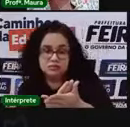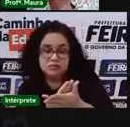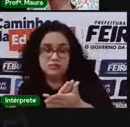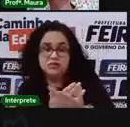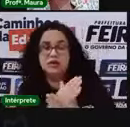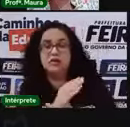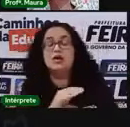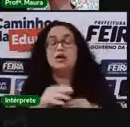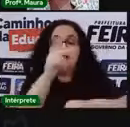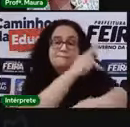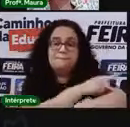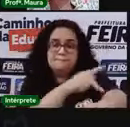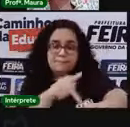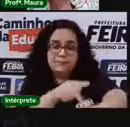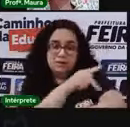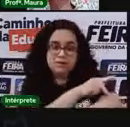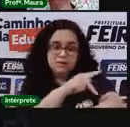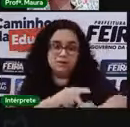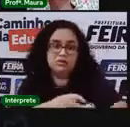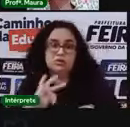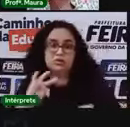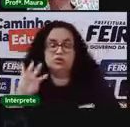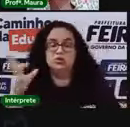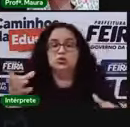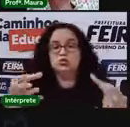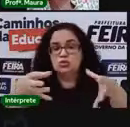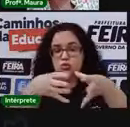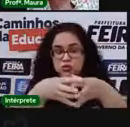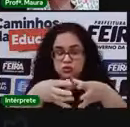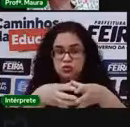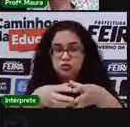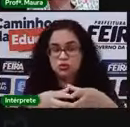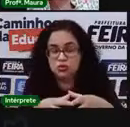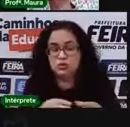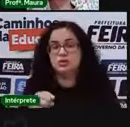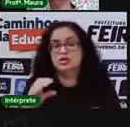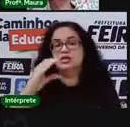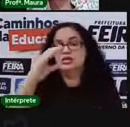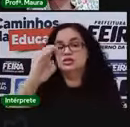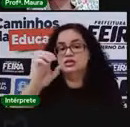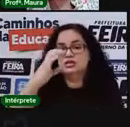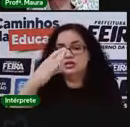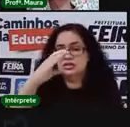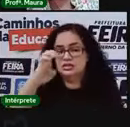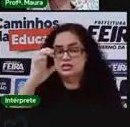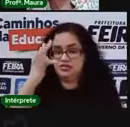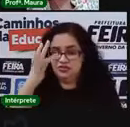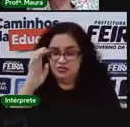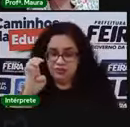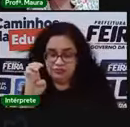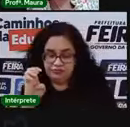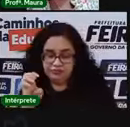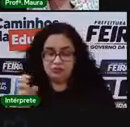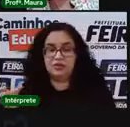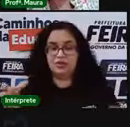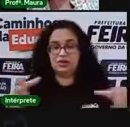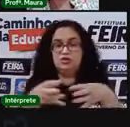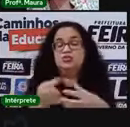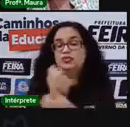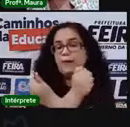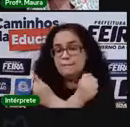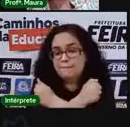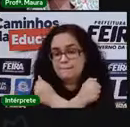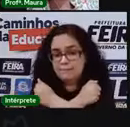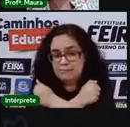Ao pedagógico inteiro, ao nosso grupo GCF, que é a tradução de afetividade, aliás, uma